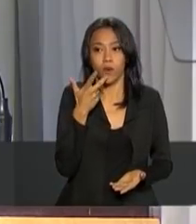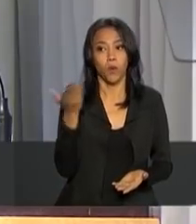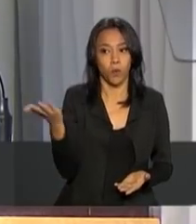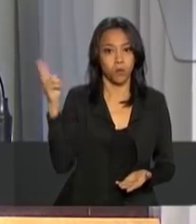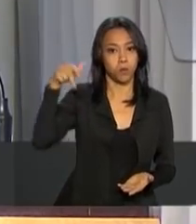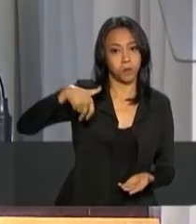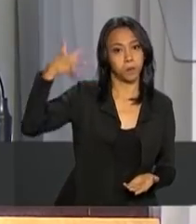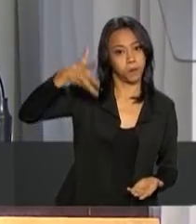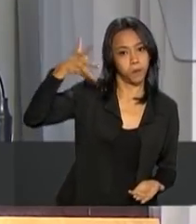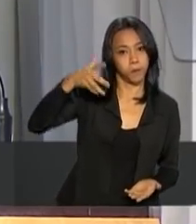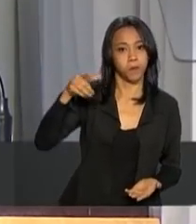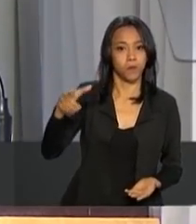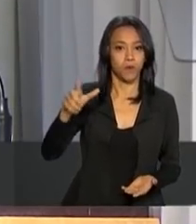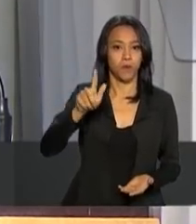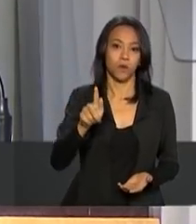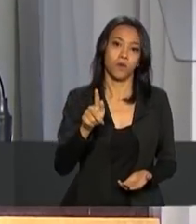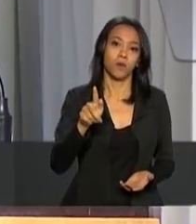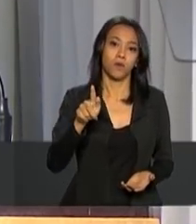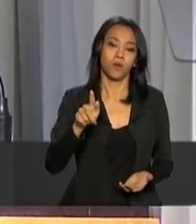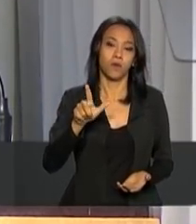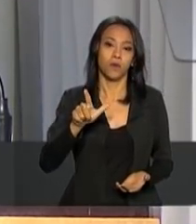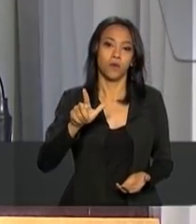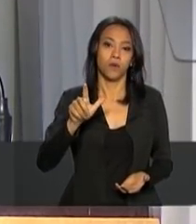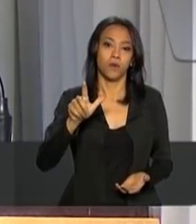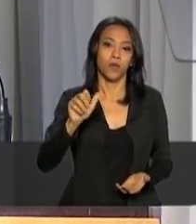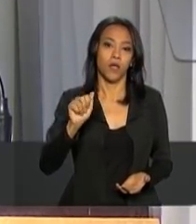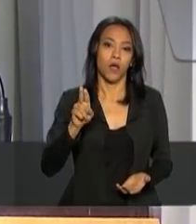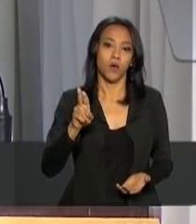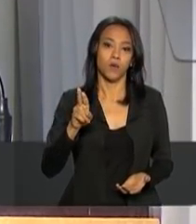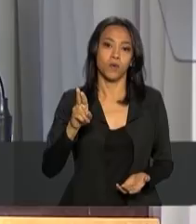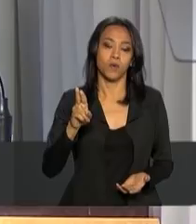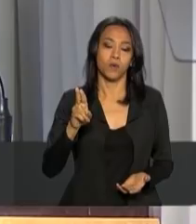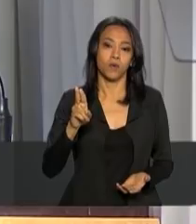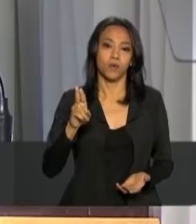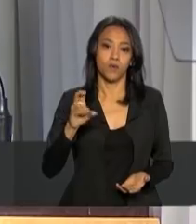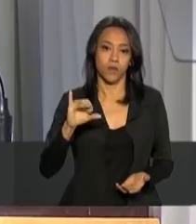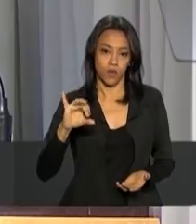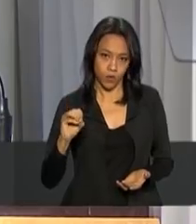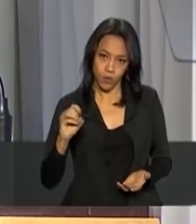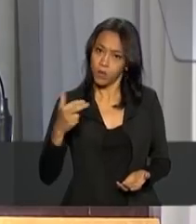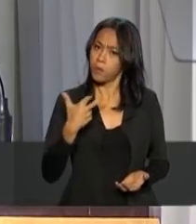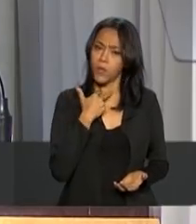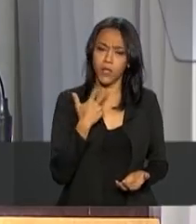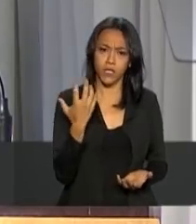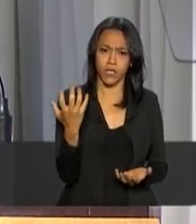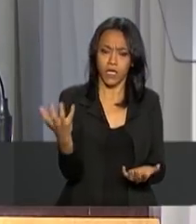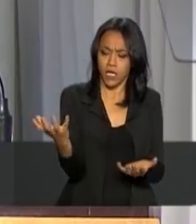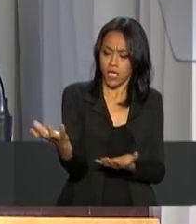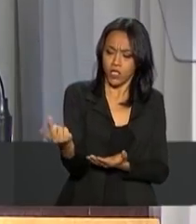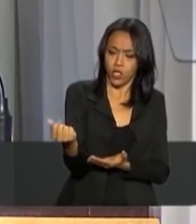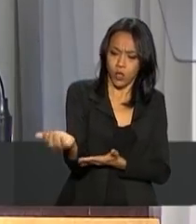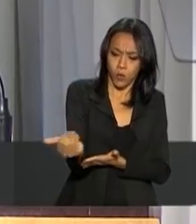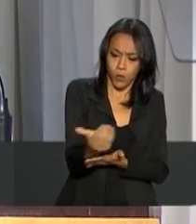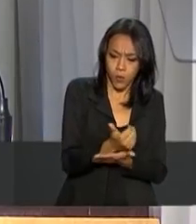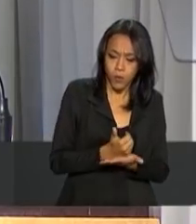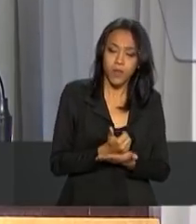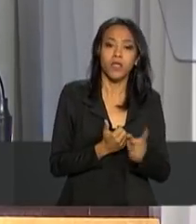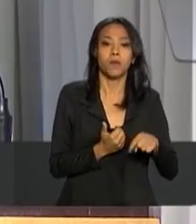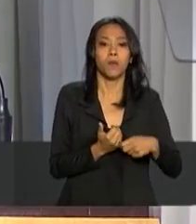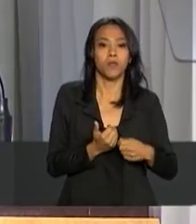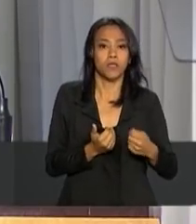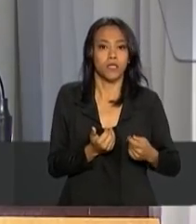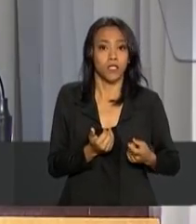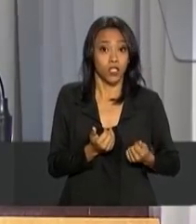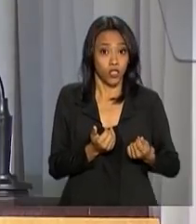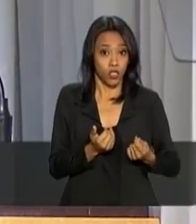Glaucio, você não pode gastar mais do que aquilo que arrecada. Isto parte de uma trivialidade extraordinária.